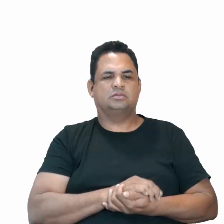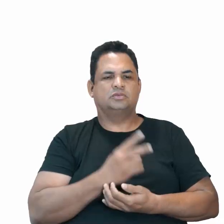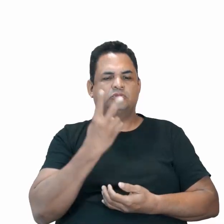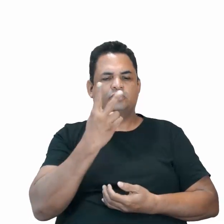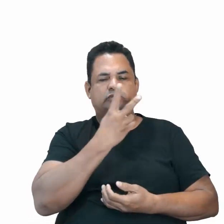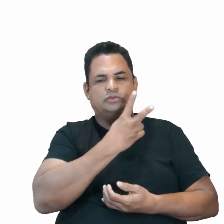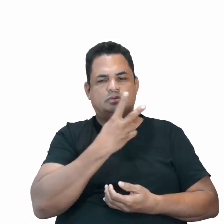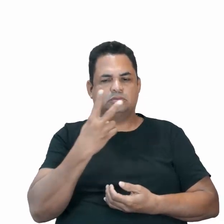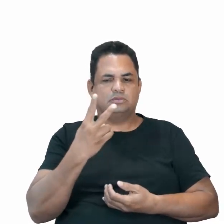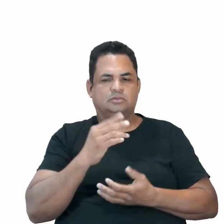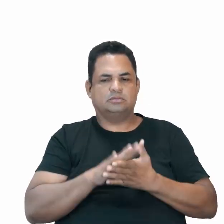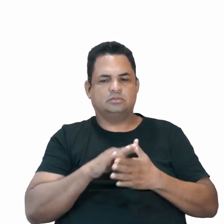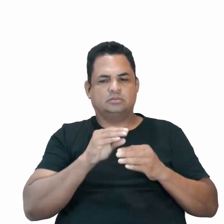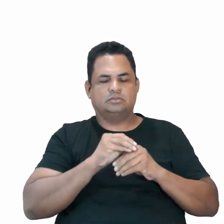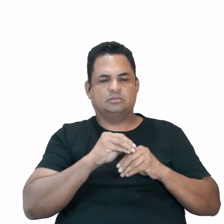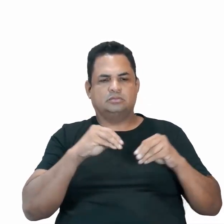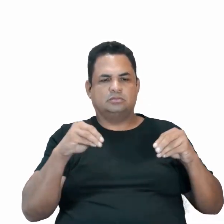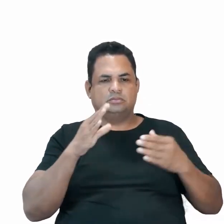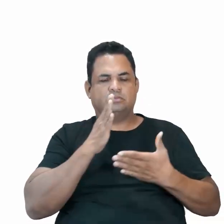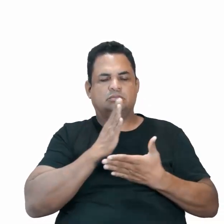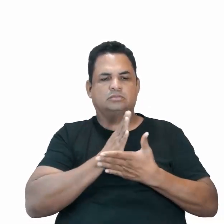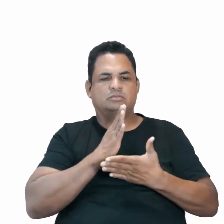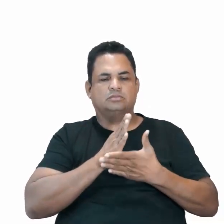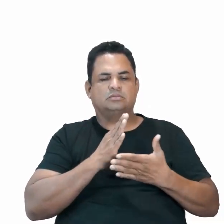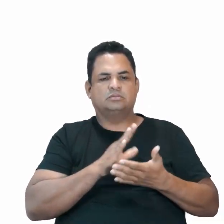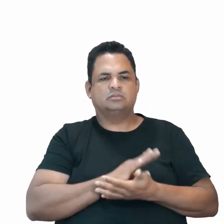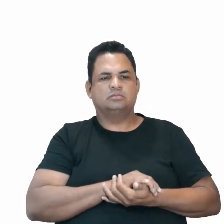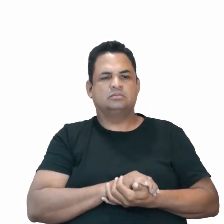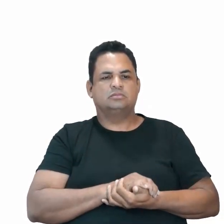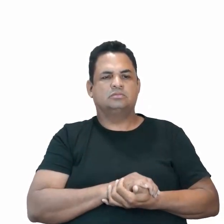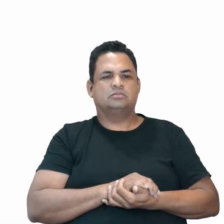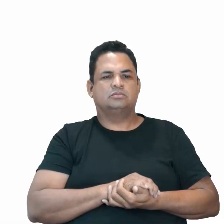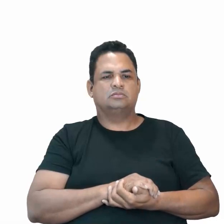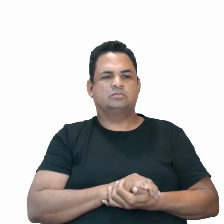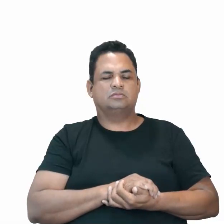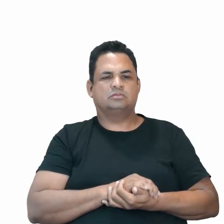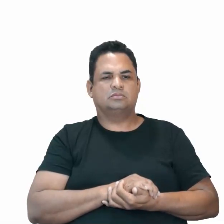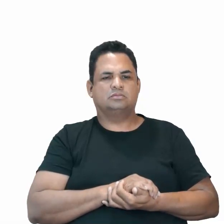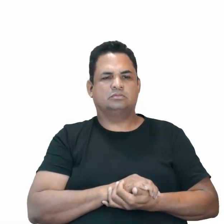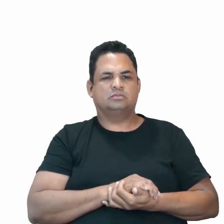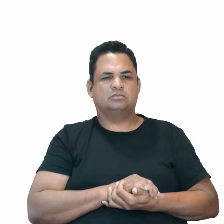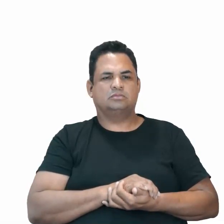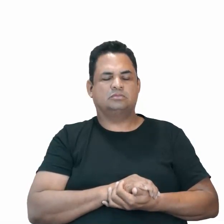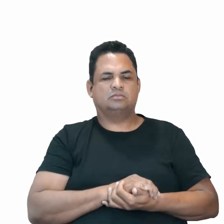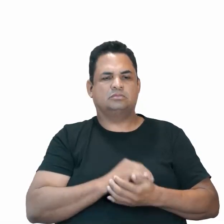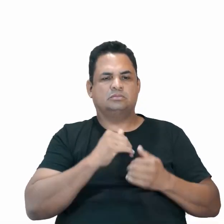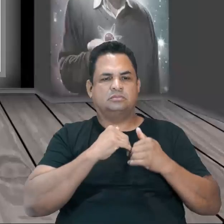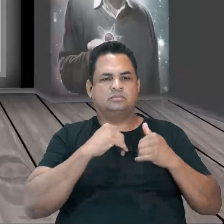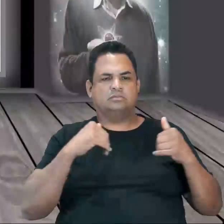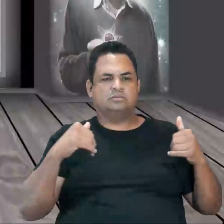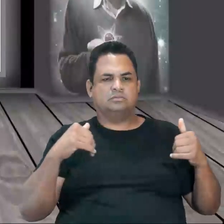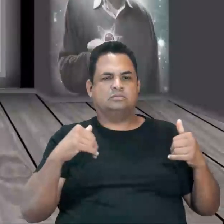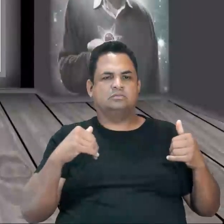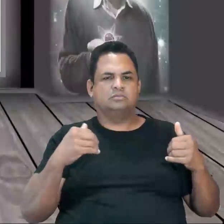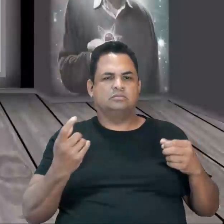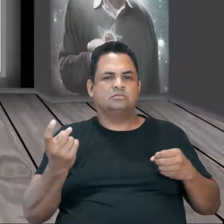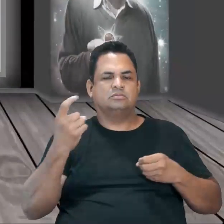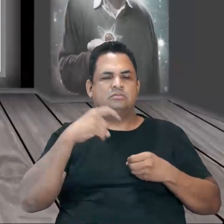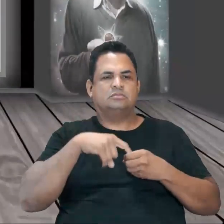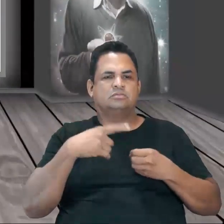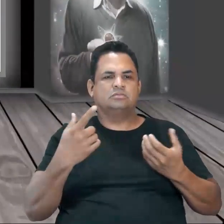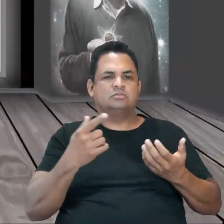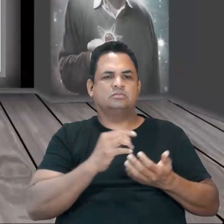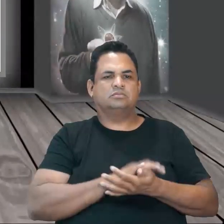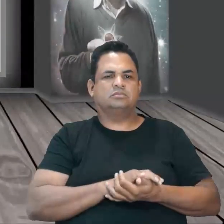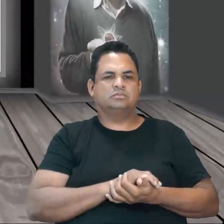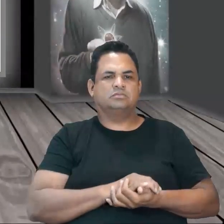cada. Aí, quando eles separar, será que volta? O cara pensar, não, ele era daquele corpo, ele vai voltar. Ele